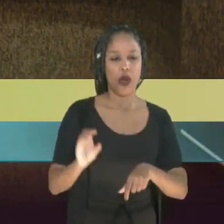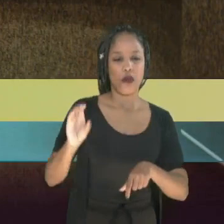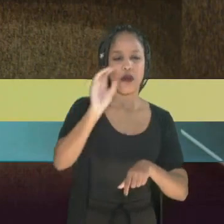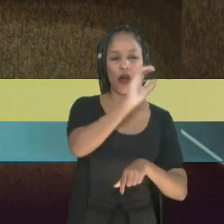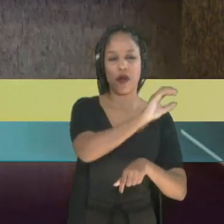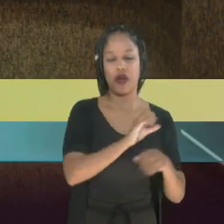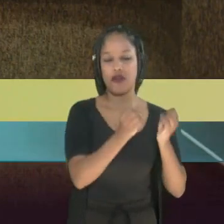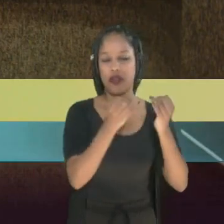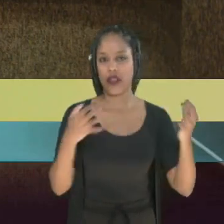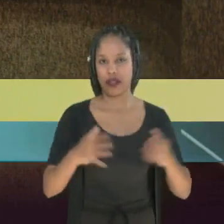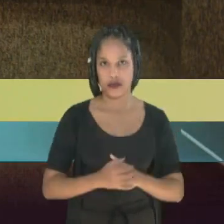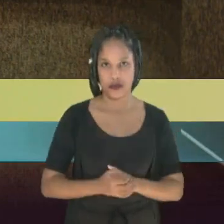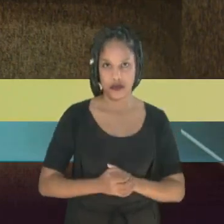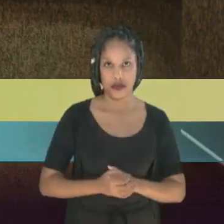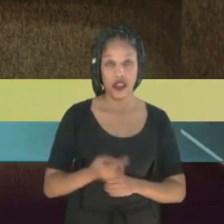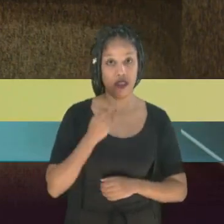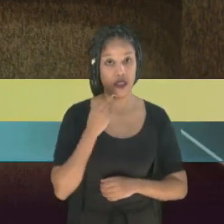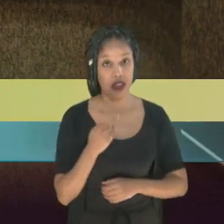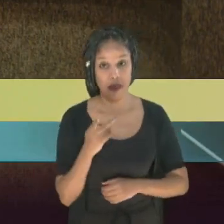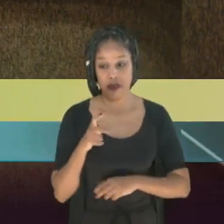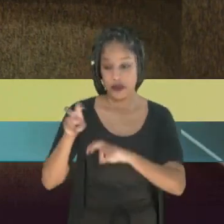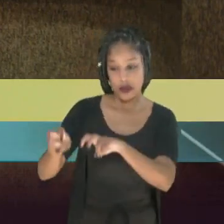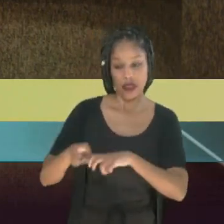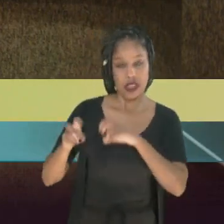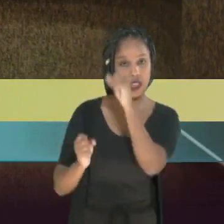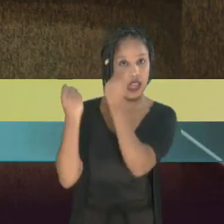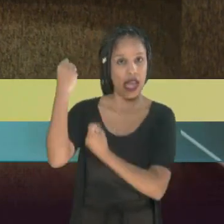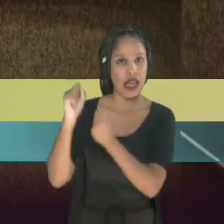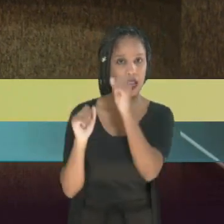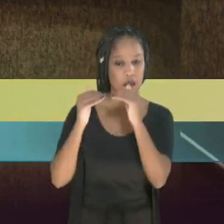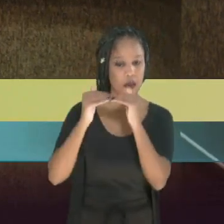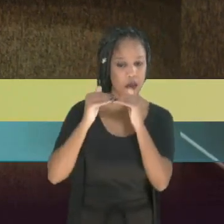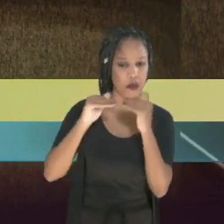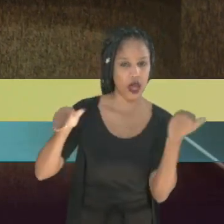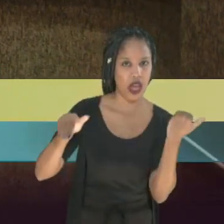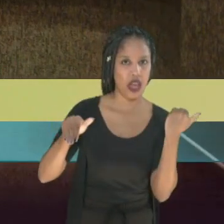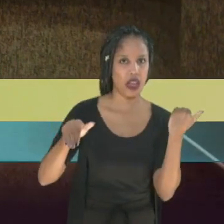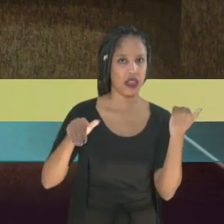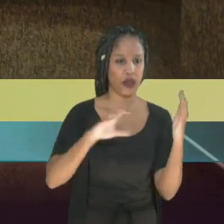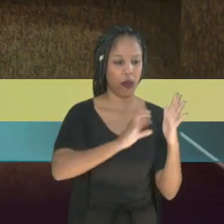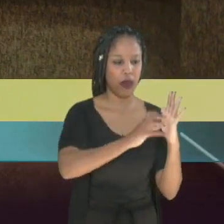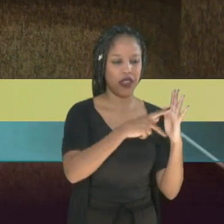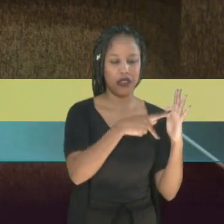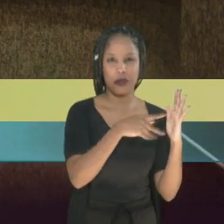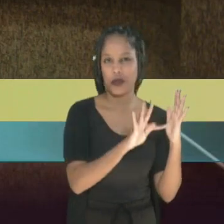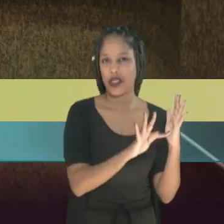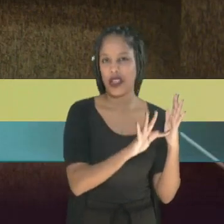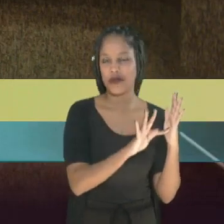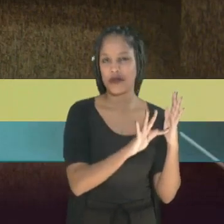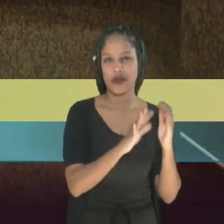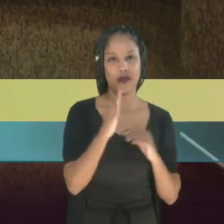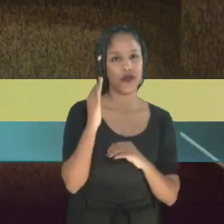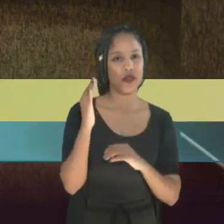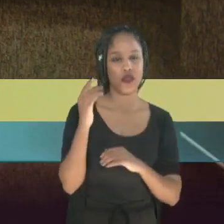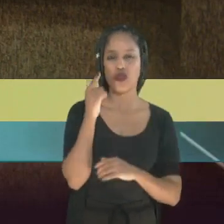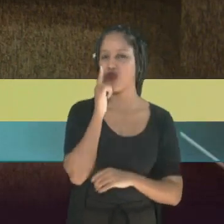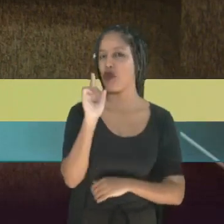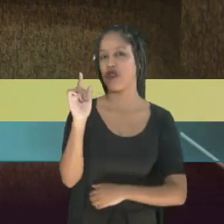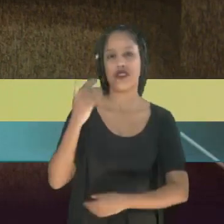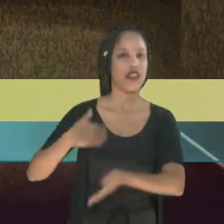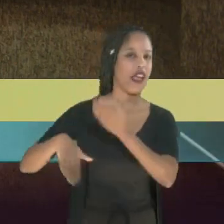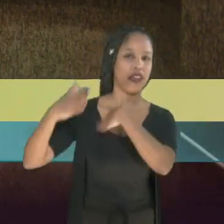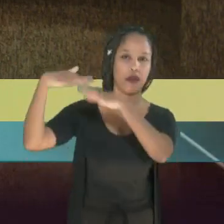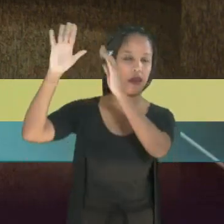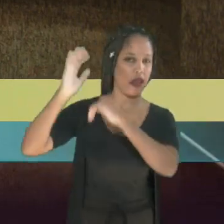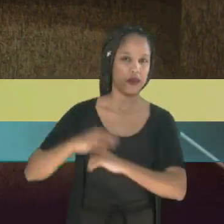Querer colocar o agronegócio contra o PT também não vai alcançar sucesso. Esse samba de uma nota